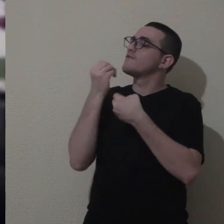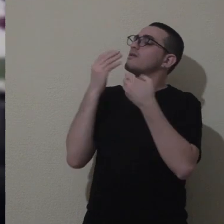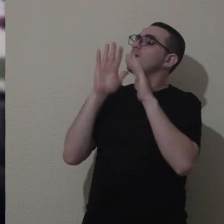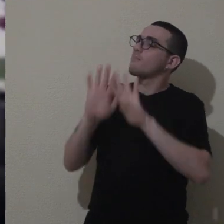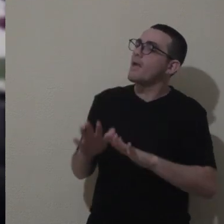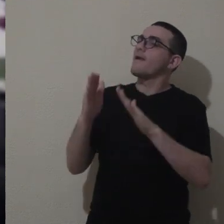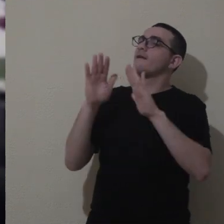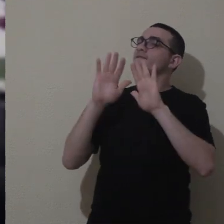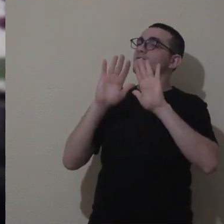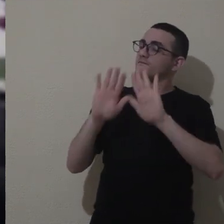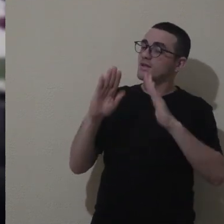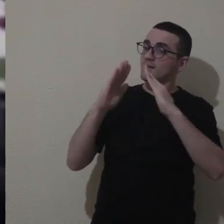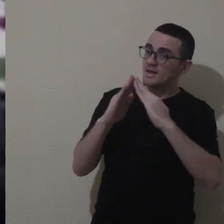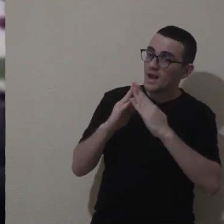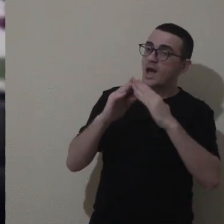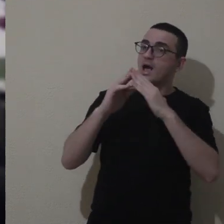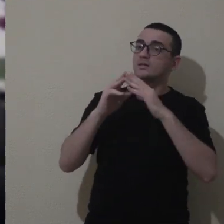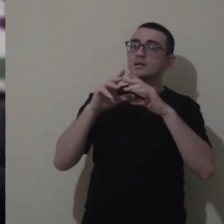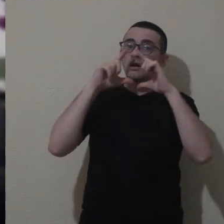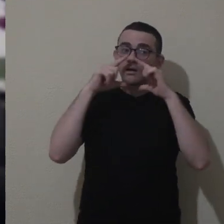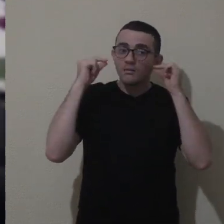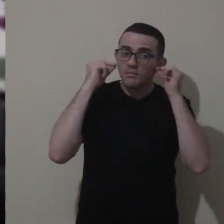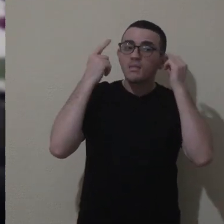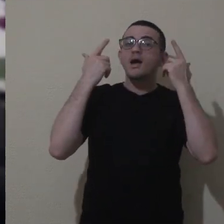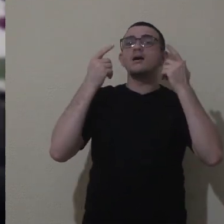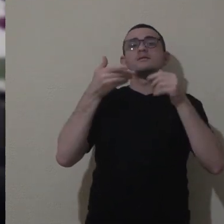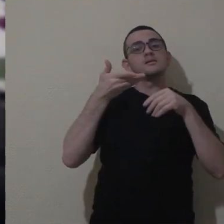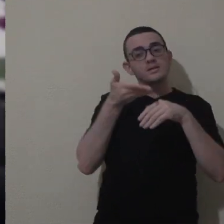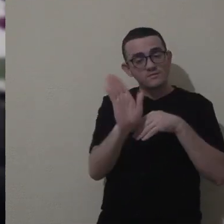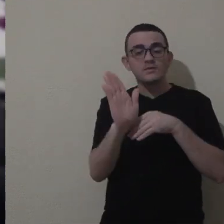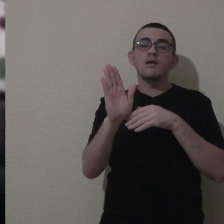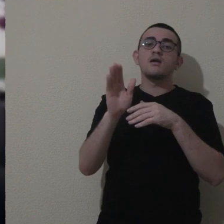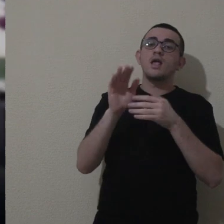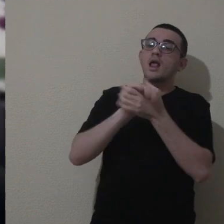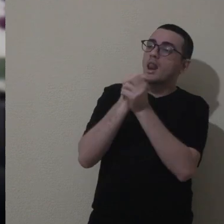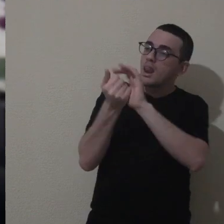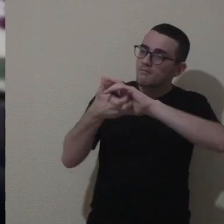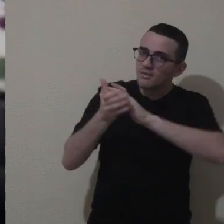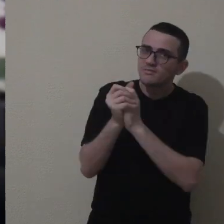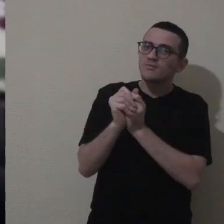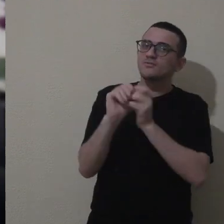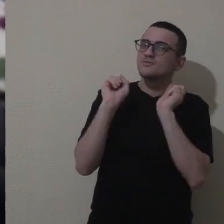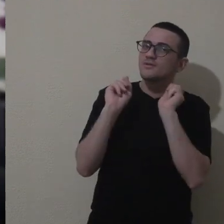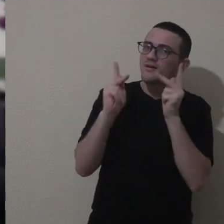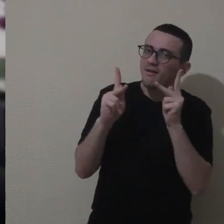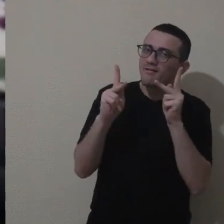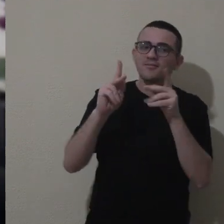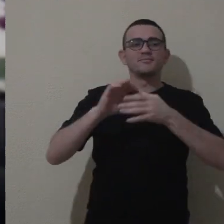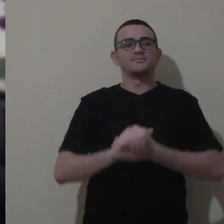bem, fiquem em casa, use máscara se for sair, lave as mãos, né? Então é isso, tá bom?